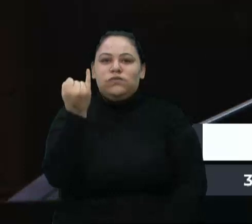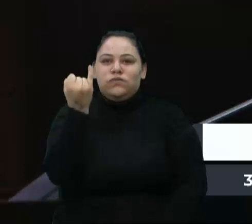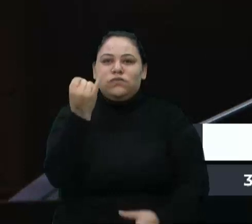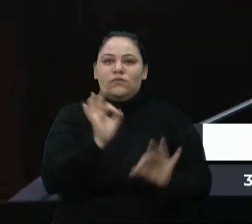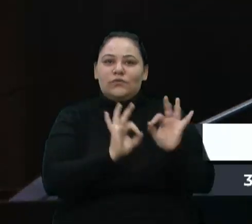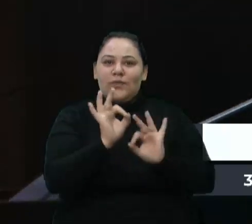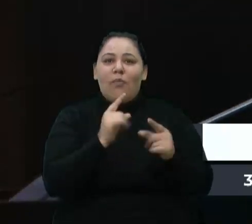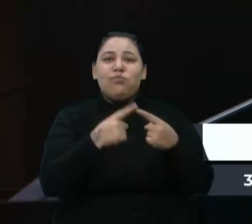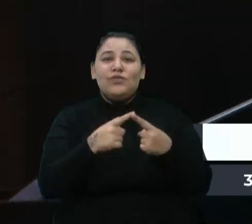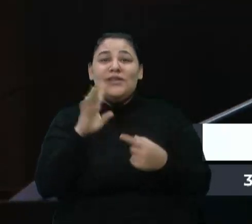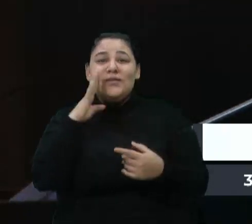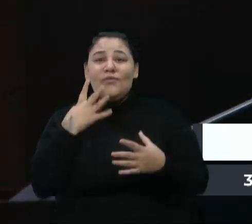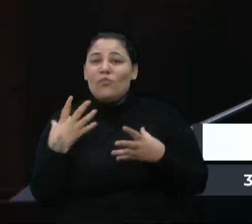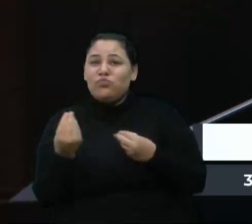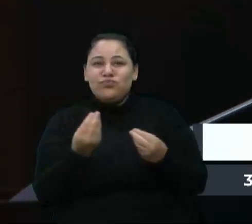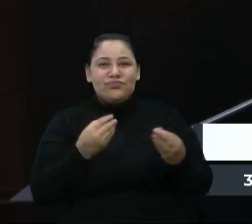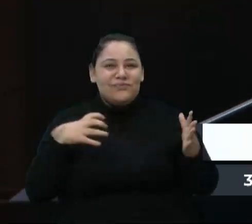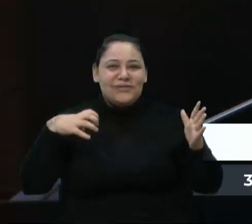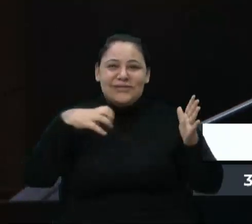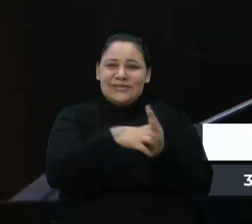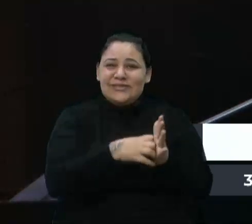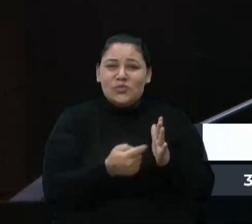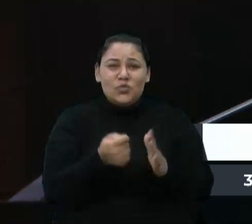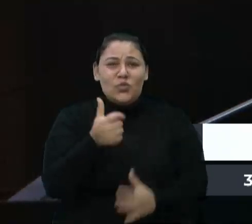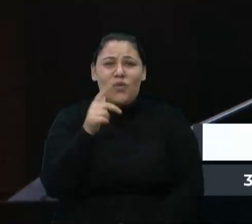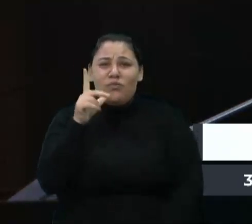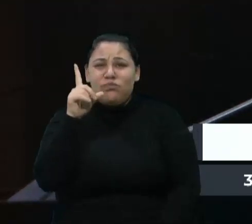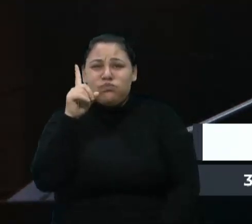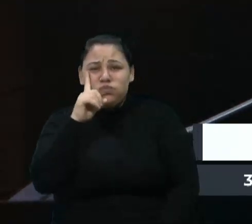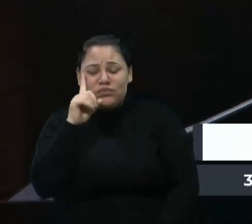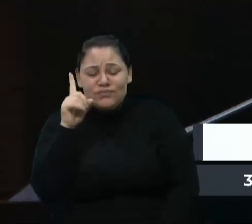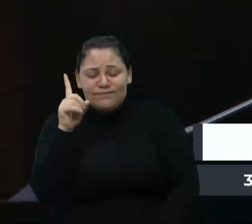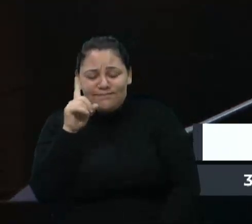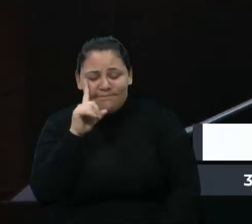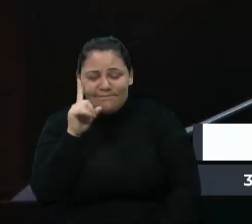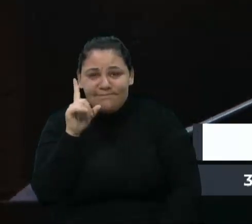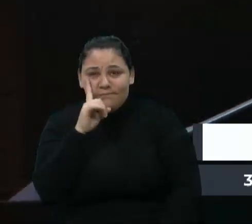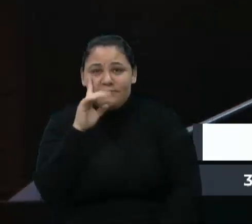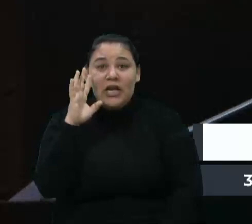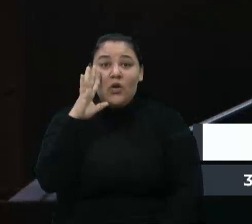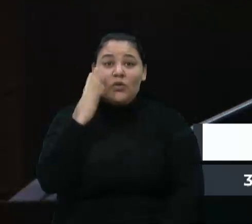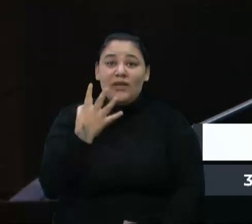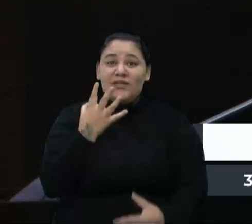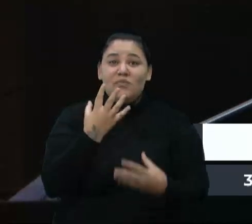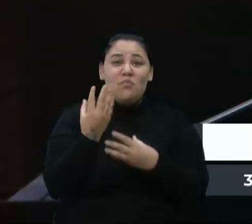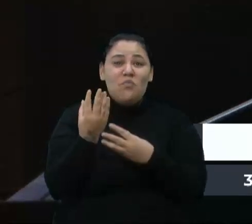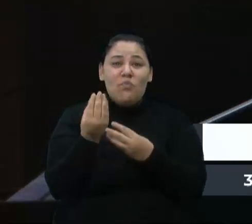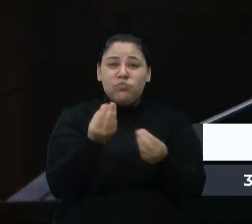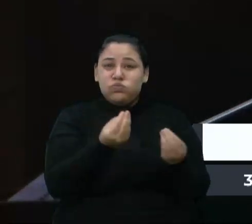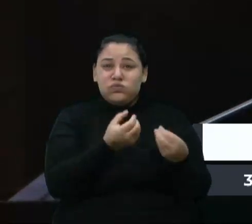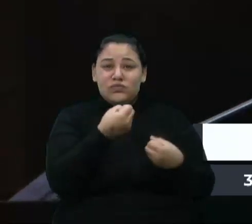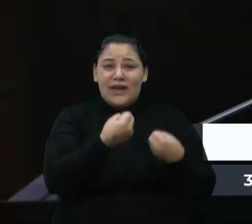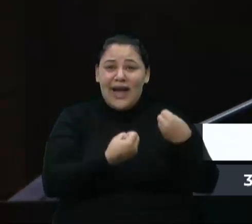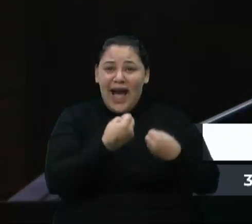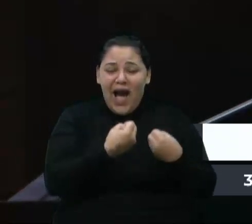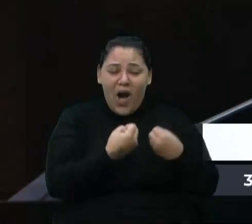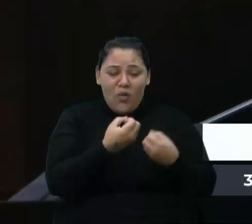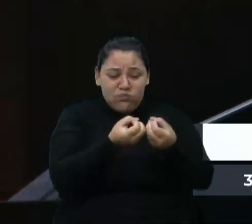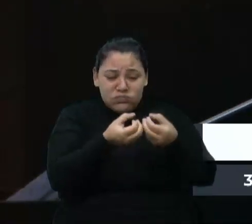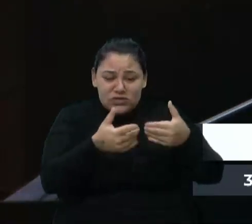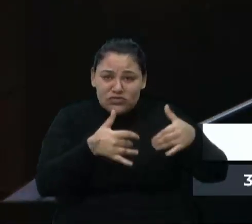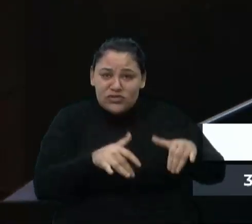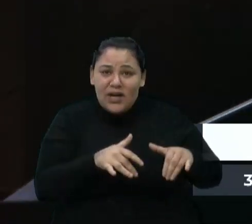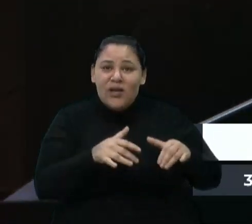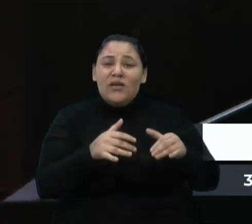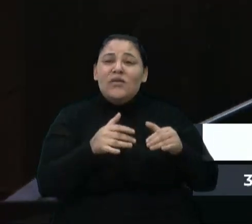acontece acidente quase todos os dias, acontece acidente, muitos veículos danificados, muitas